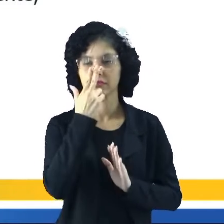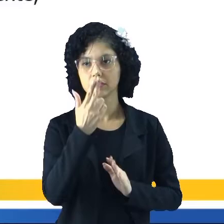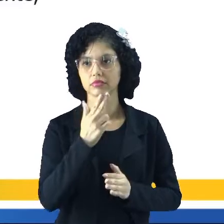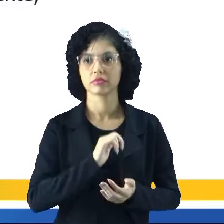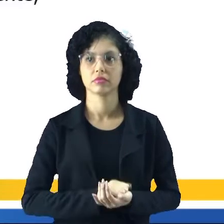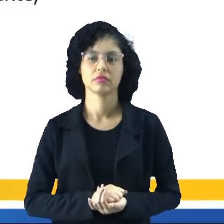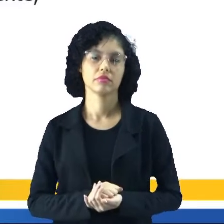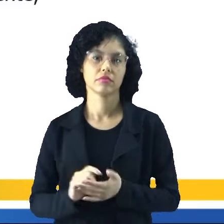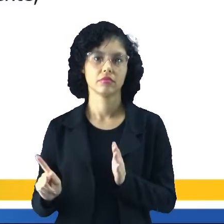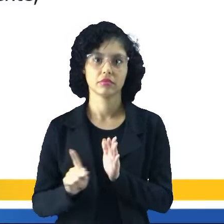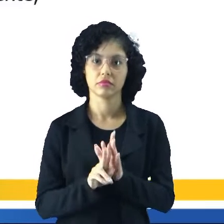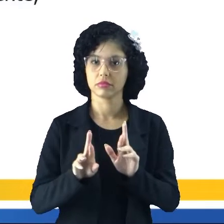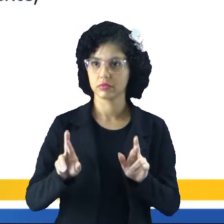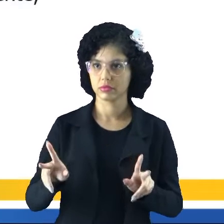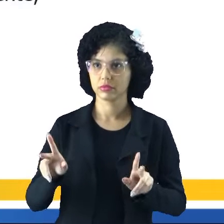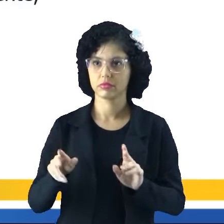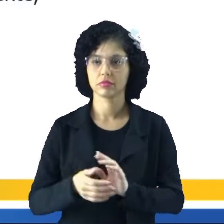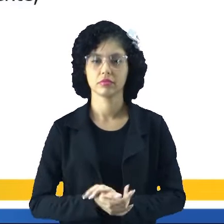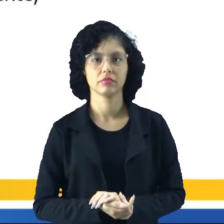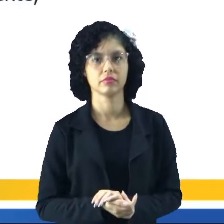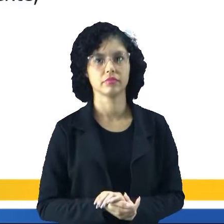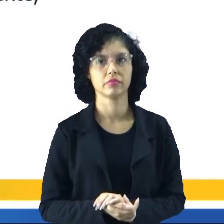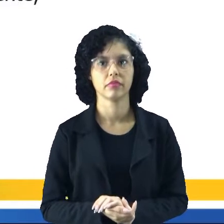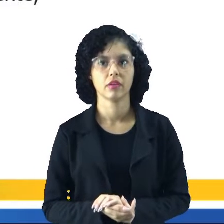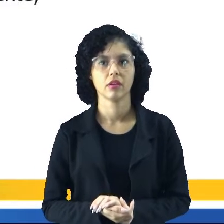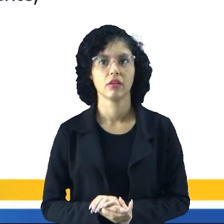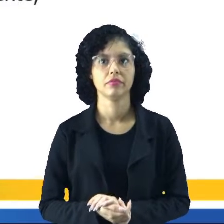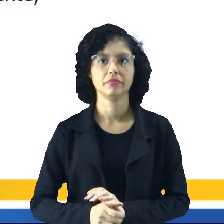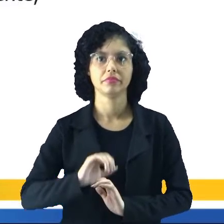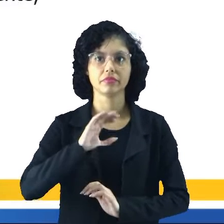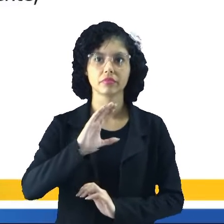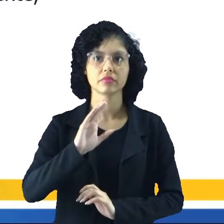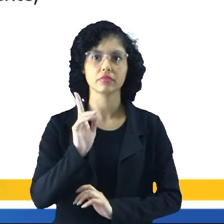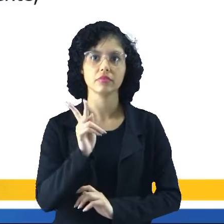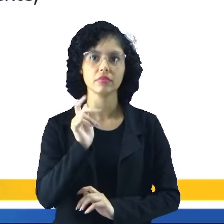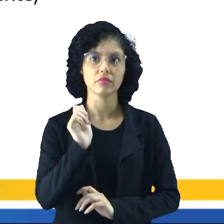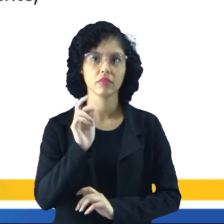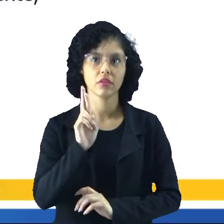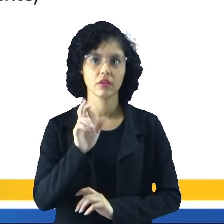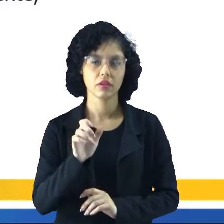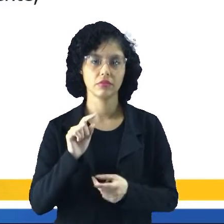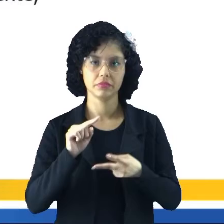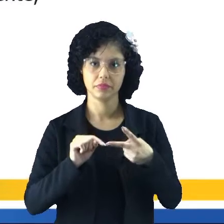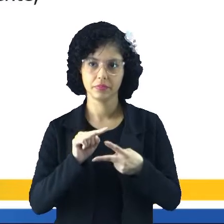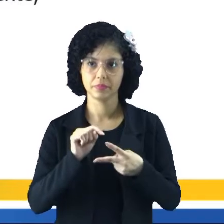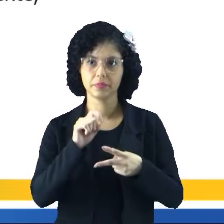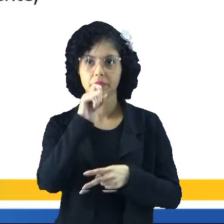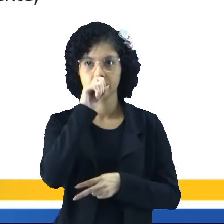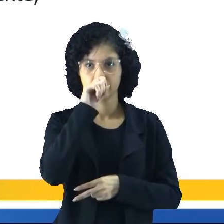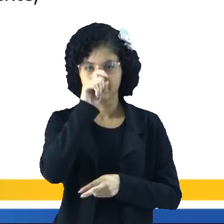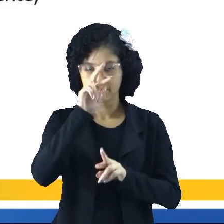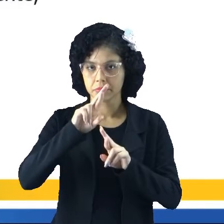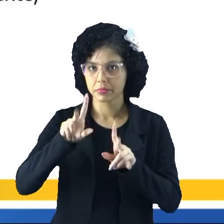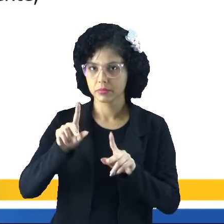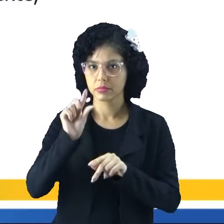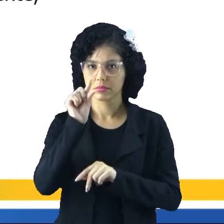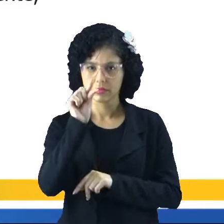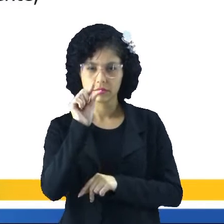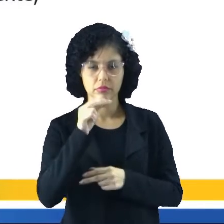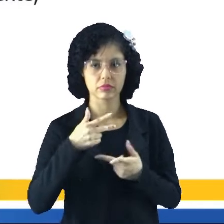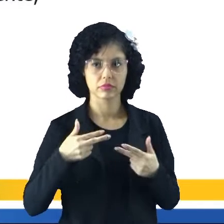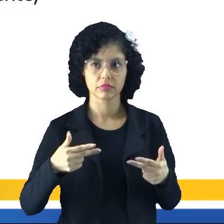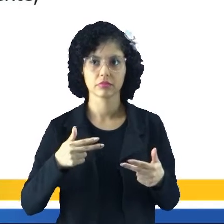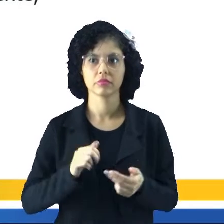do que propriamente as diferenças, né? A charge e a tirinha, por exemplo, elas se diferem poucas coisas, na verdade,